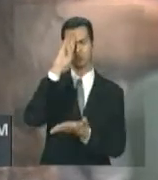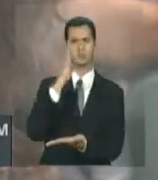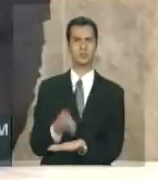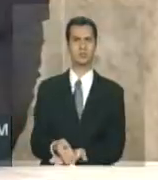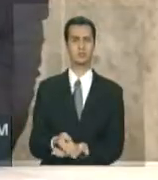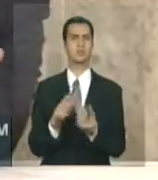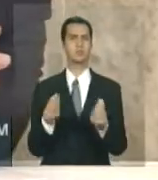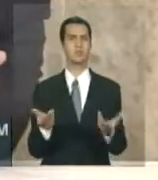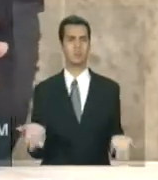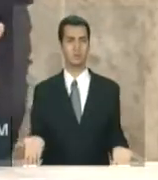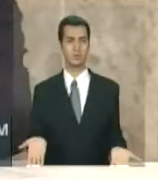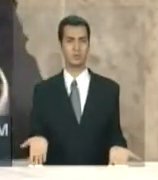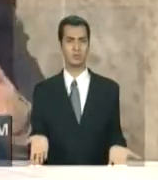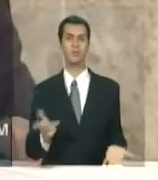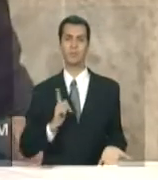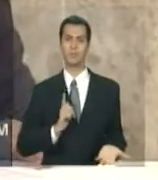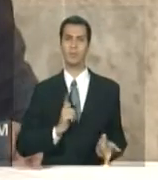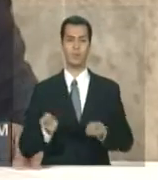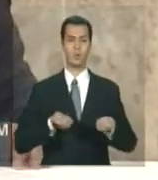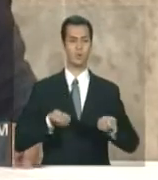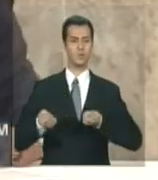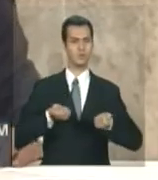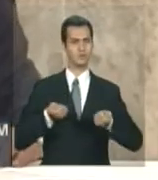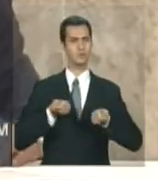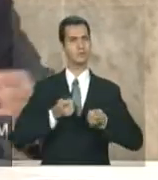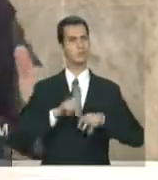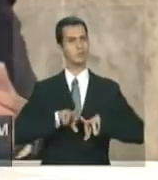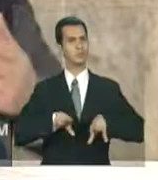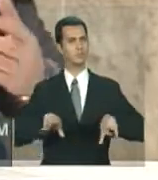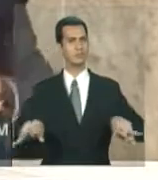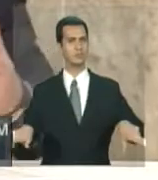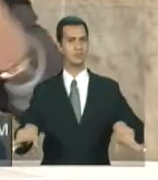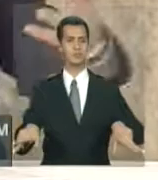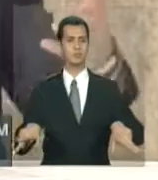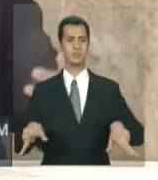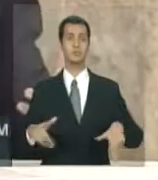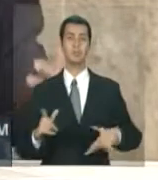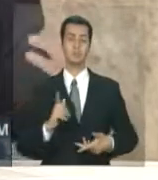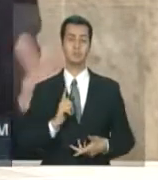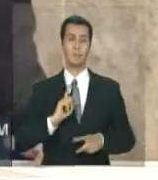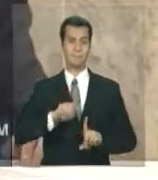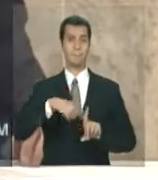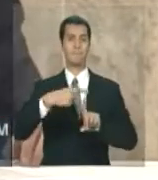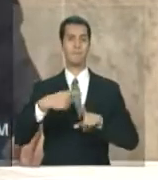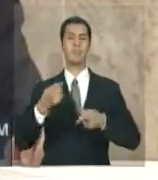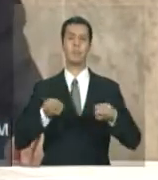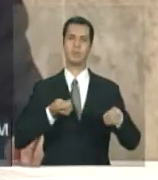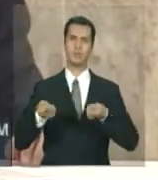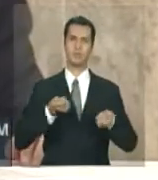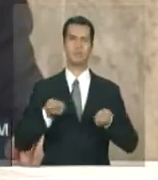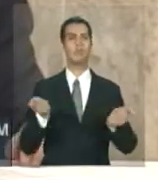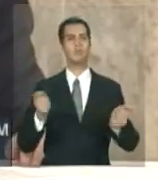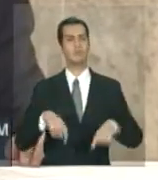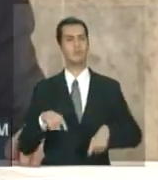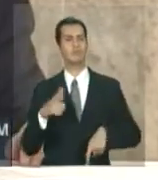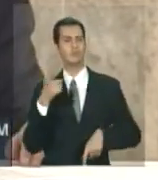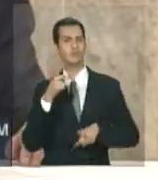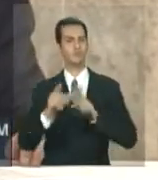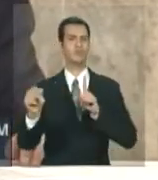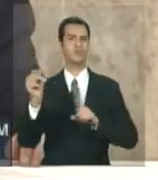de negociação que entram em jogo, que só mais negociação pode vencer.